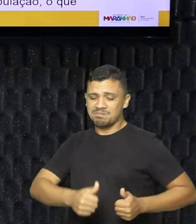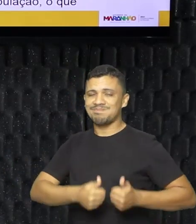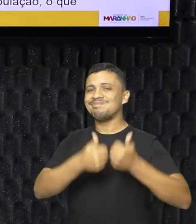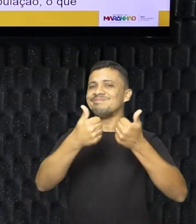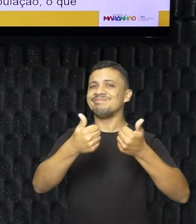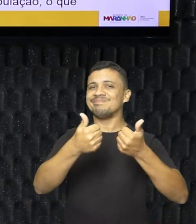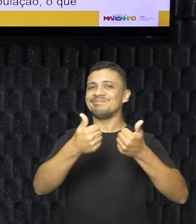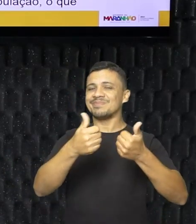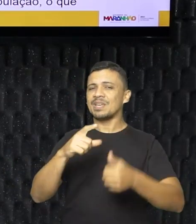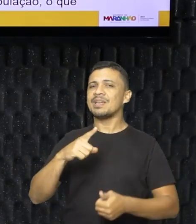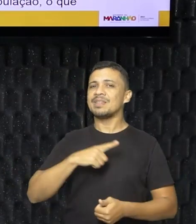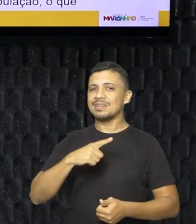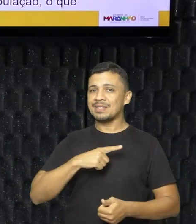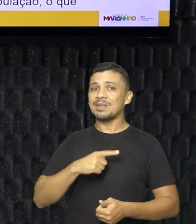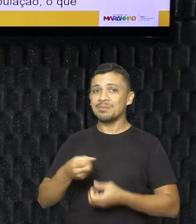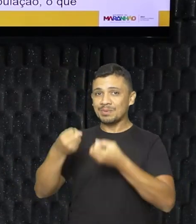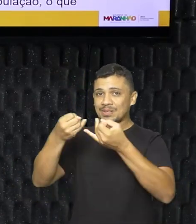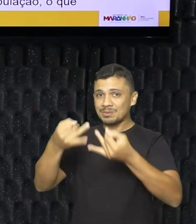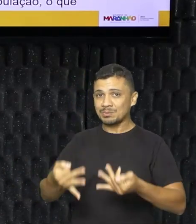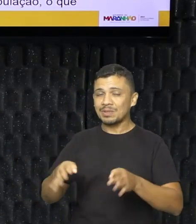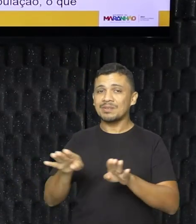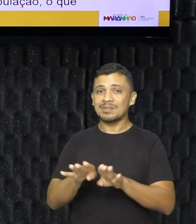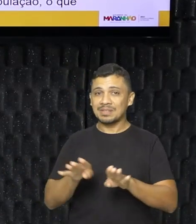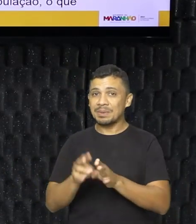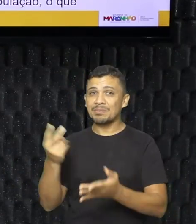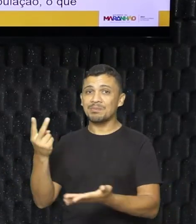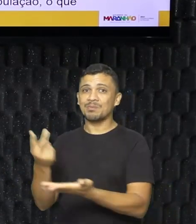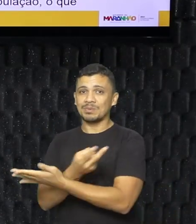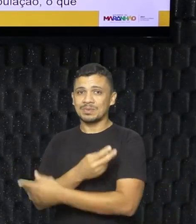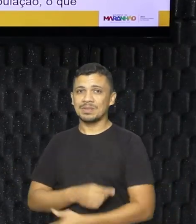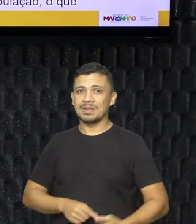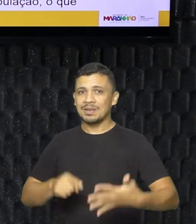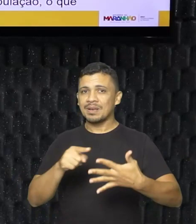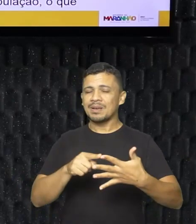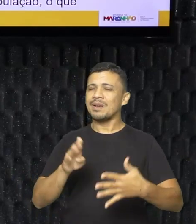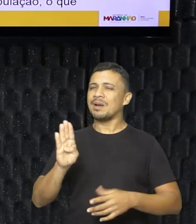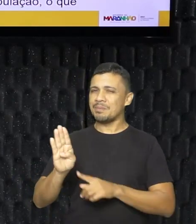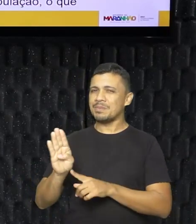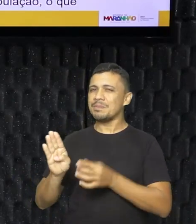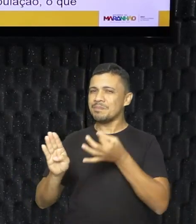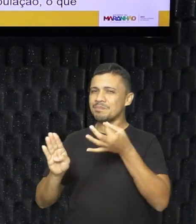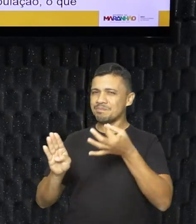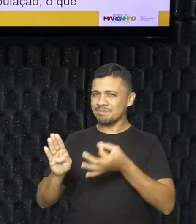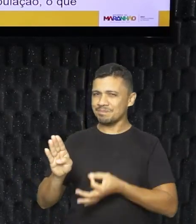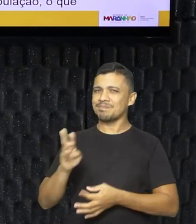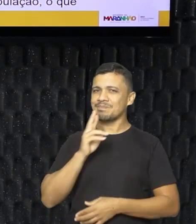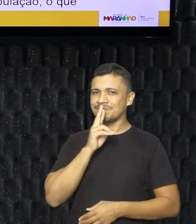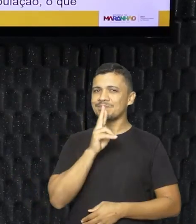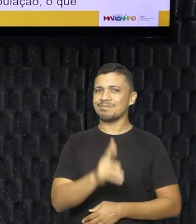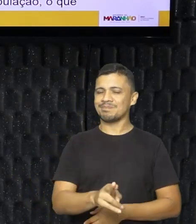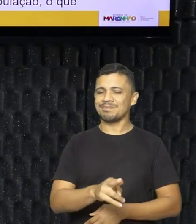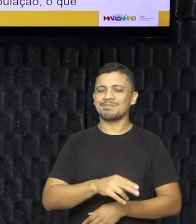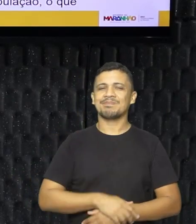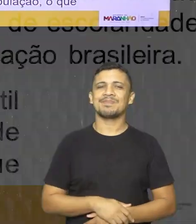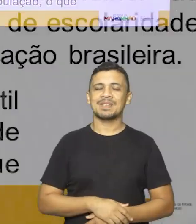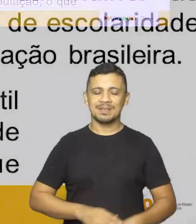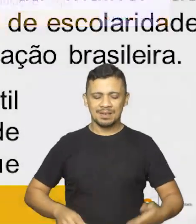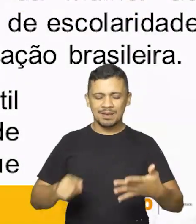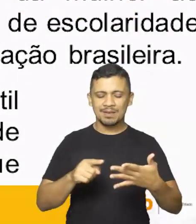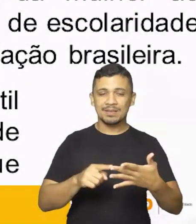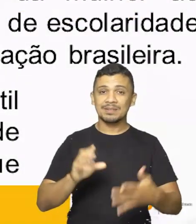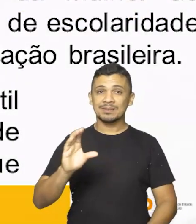tenho um motivo dessa mudança e eu tenho uma consequência. Então a letra B responderia muito bem a nossa questão.